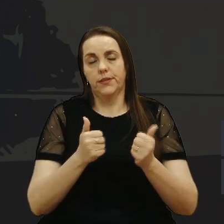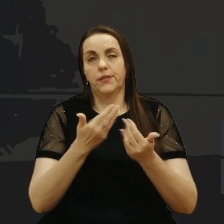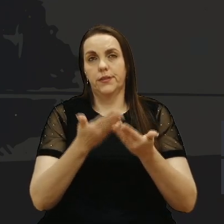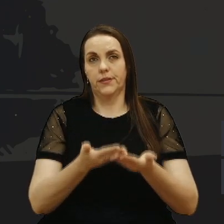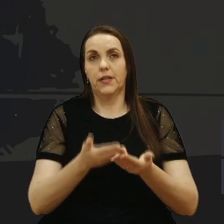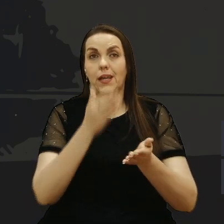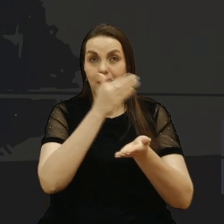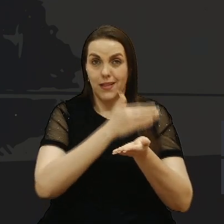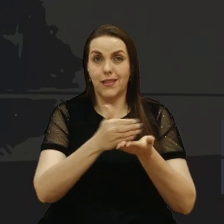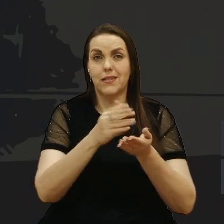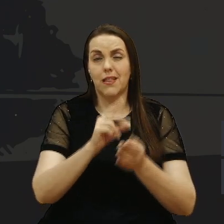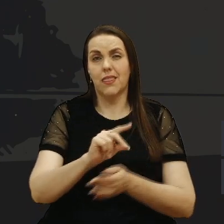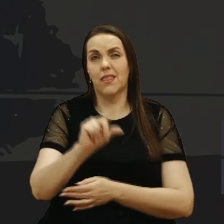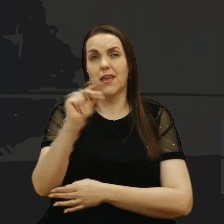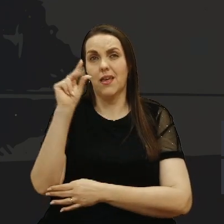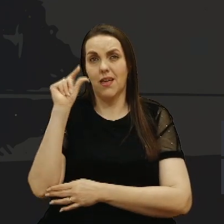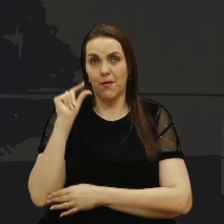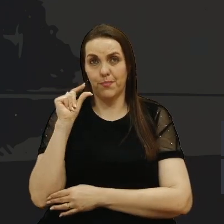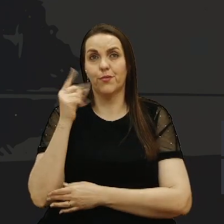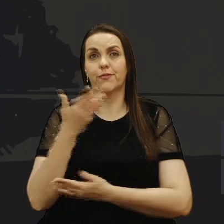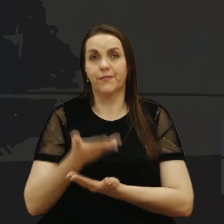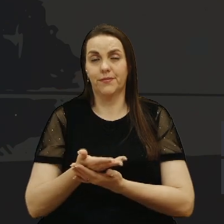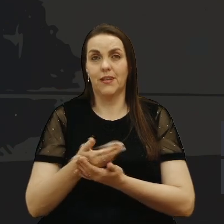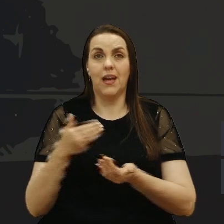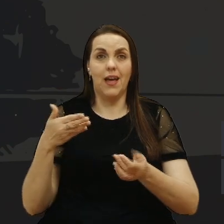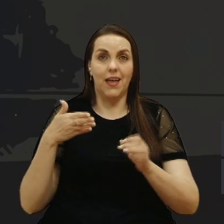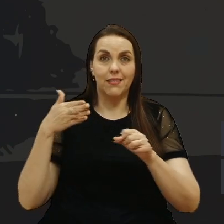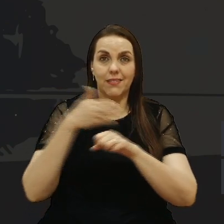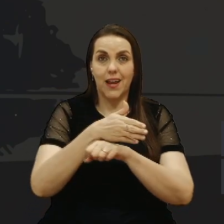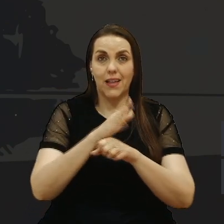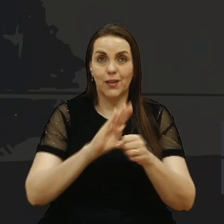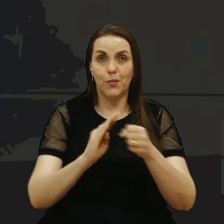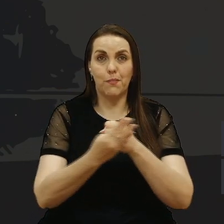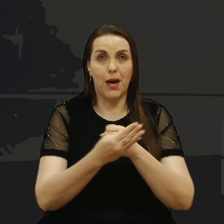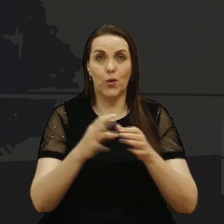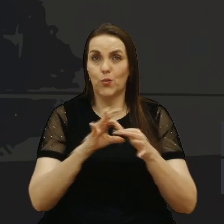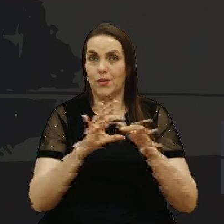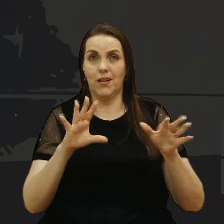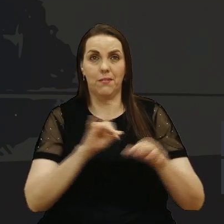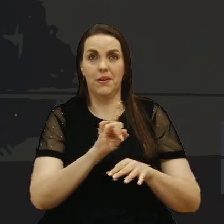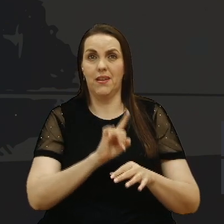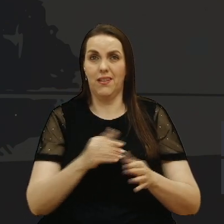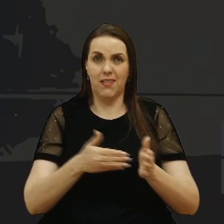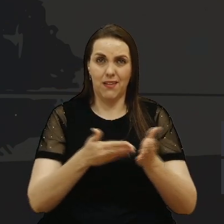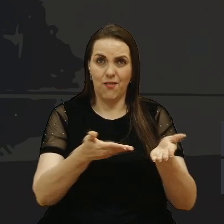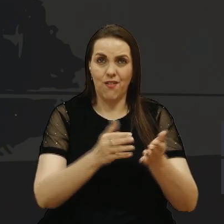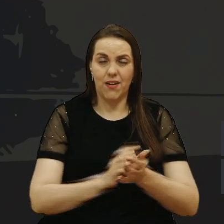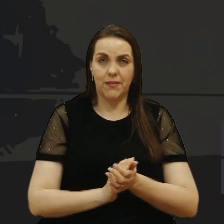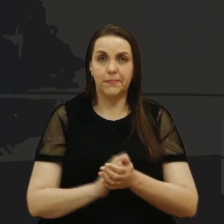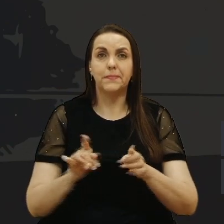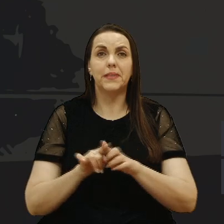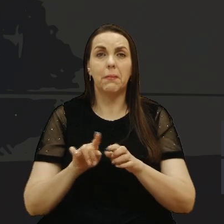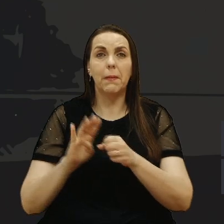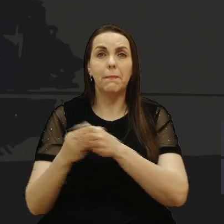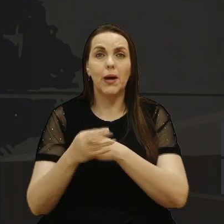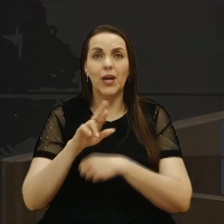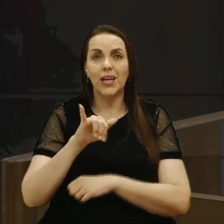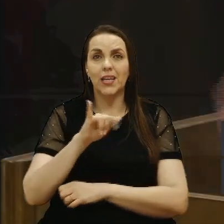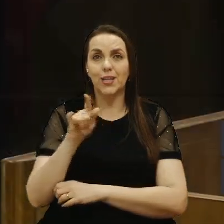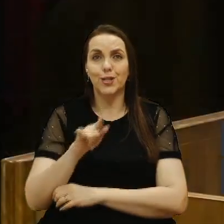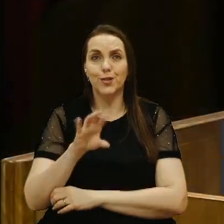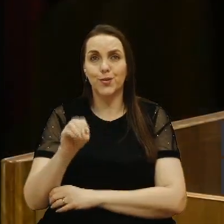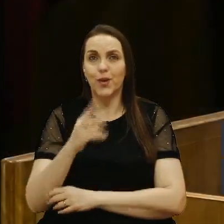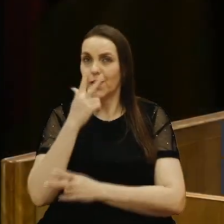foi iniciada, está gerando. Porque nem mais a entrada do Planalto está liberada. No desvio Risso, a mesma